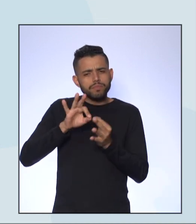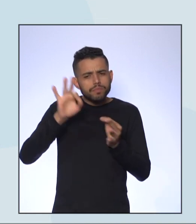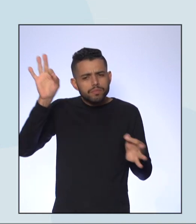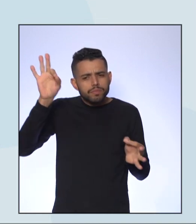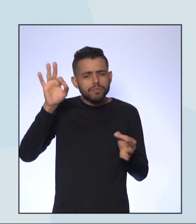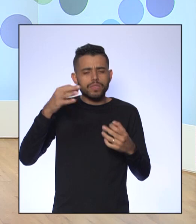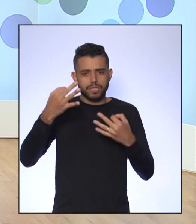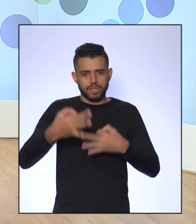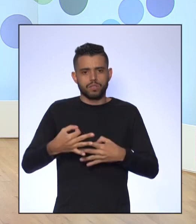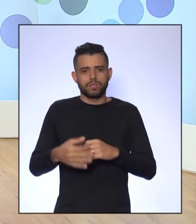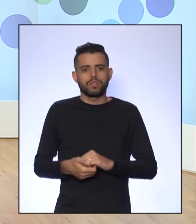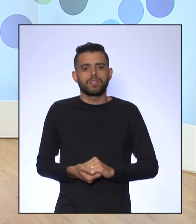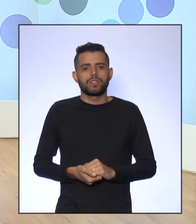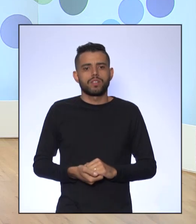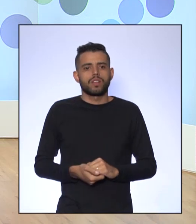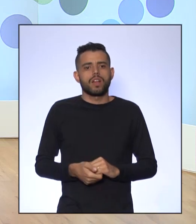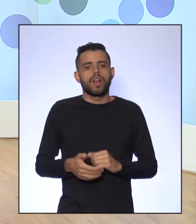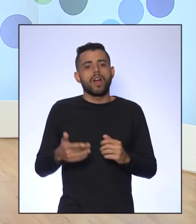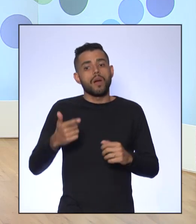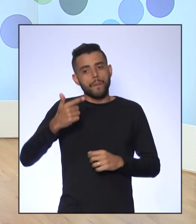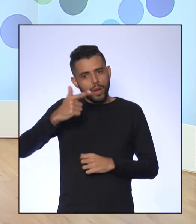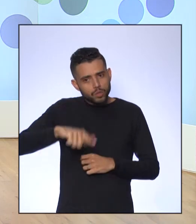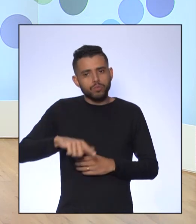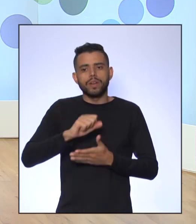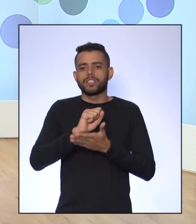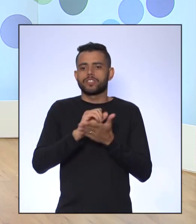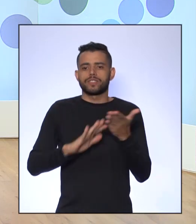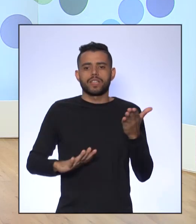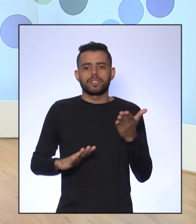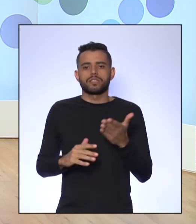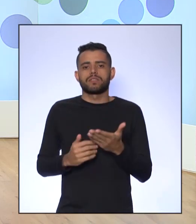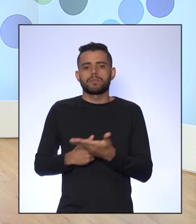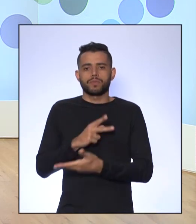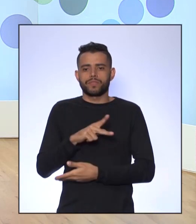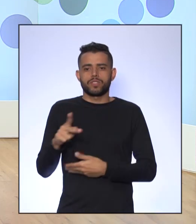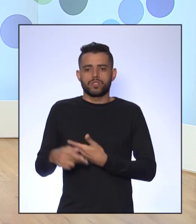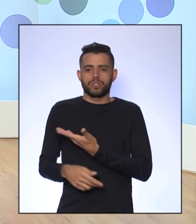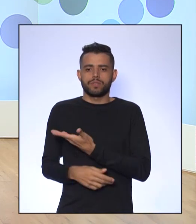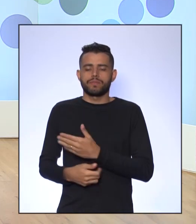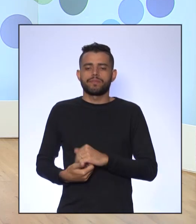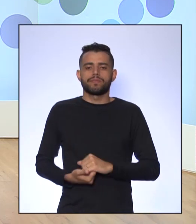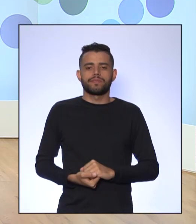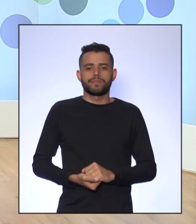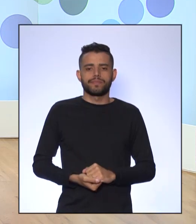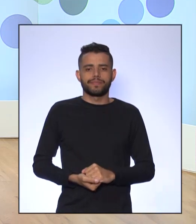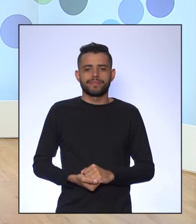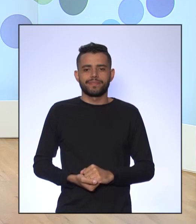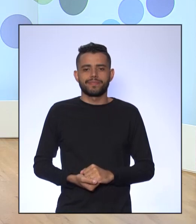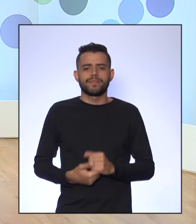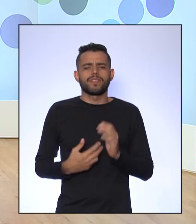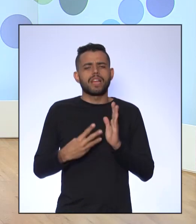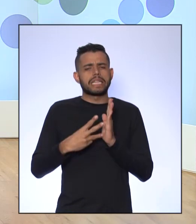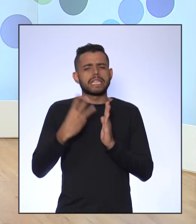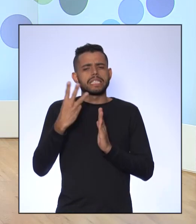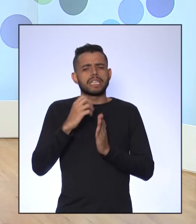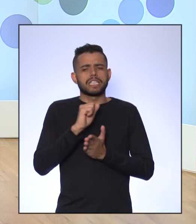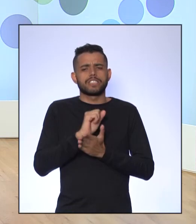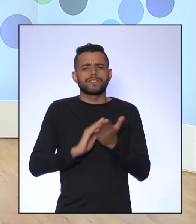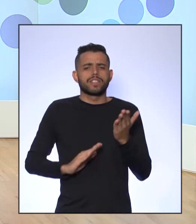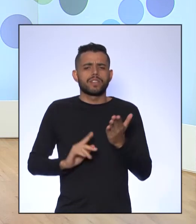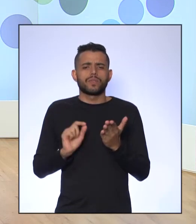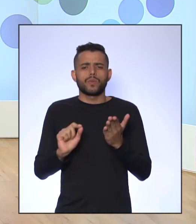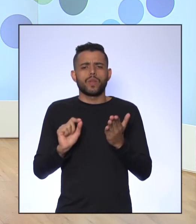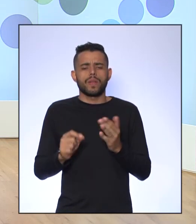Então, agora, vamos passar para mais uma atividade com a professora Sandra. Isso aí. A terceira atividade,